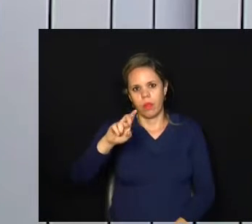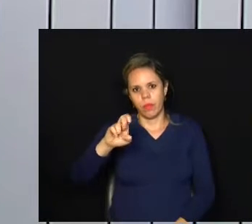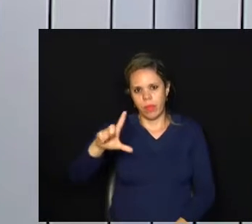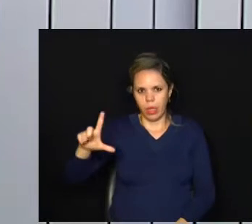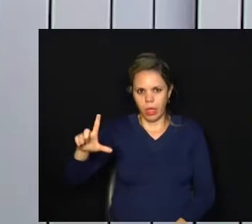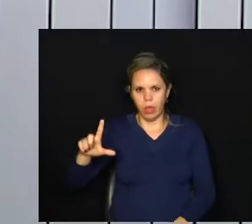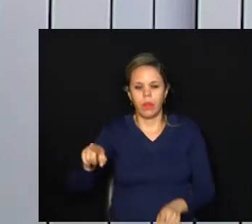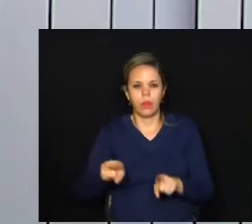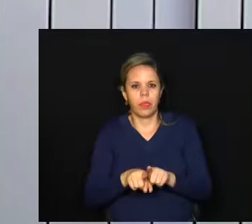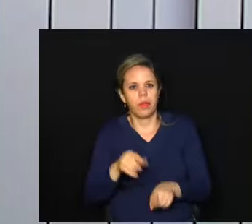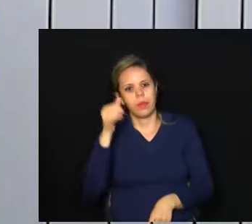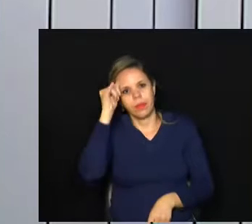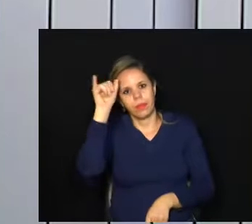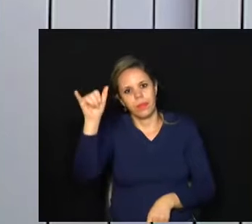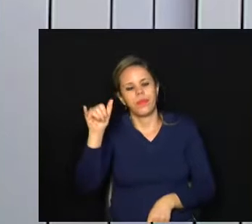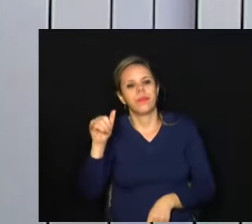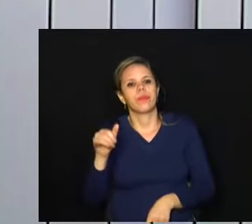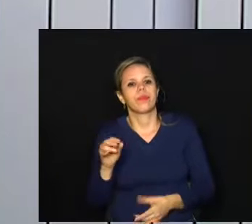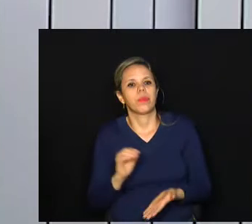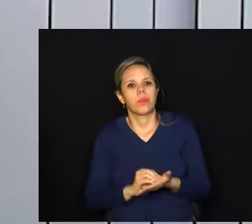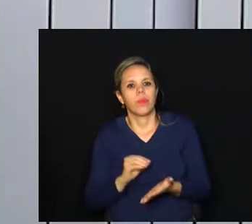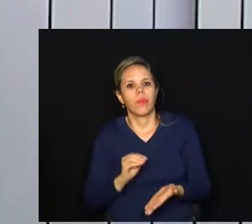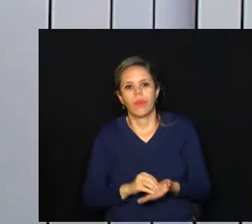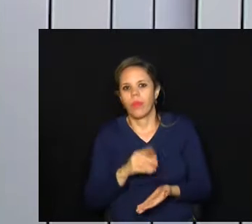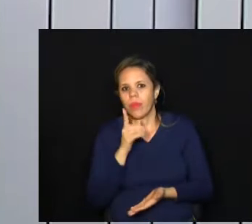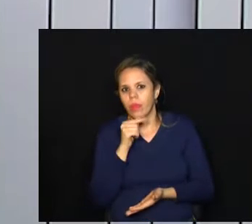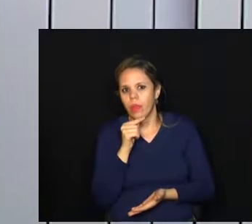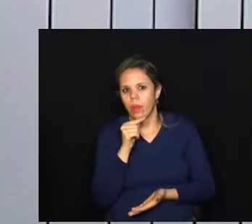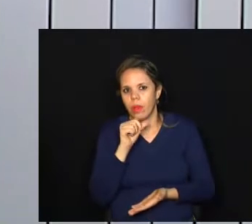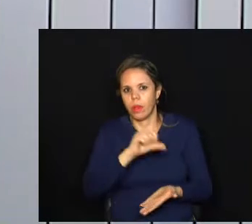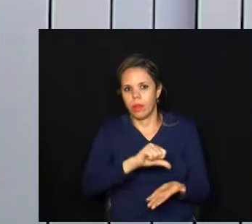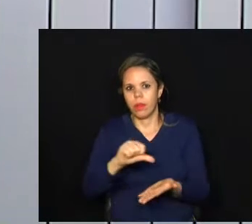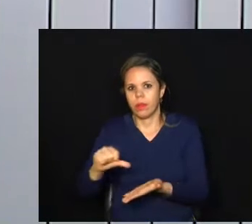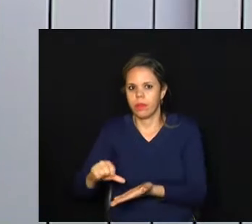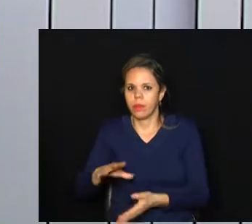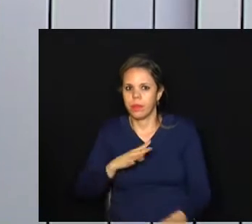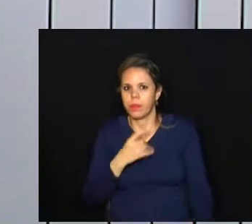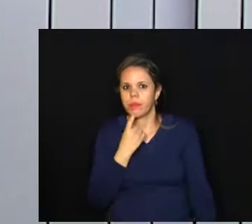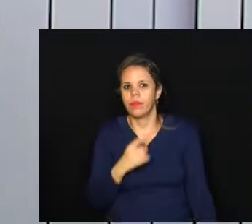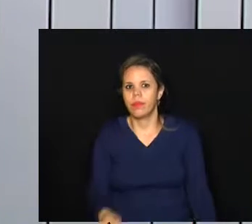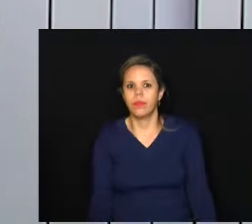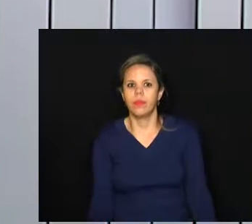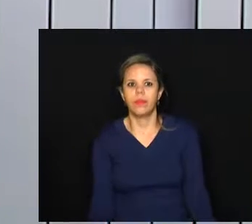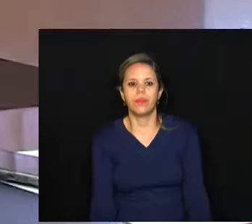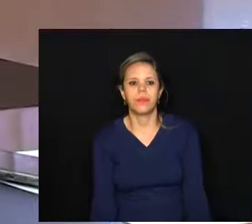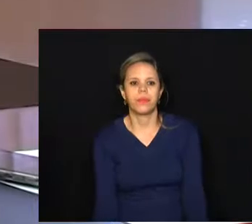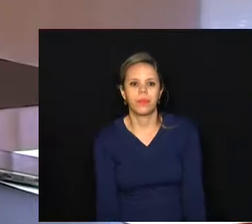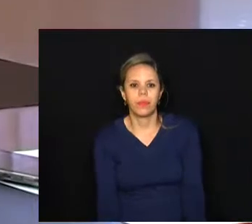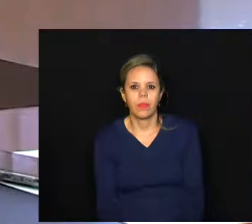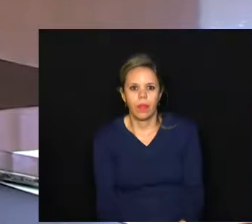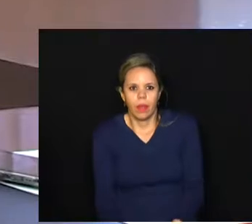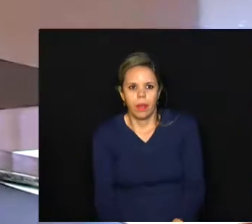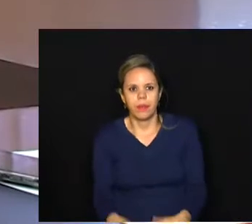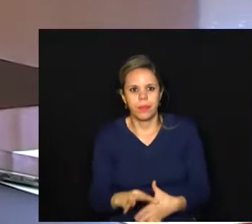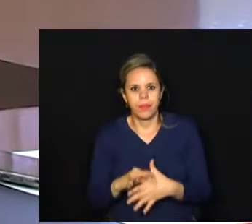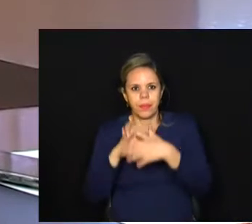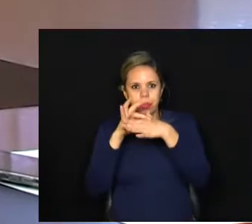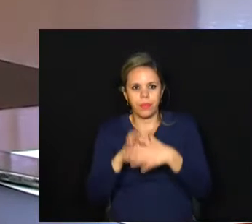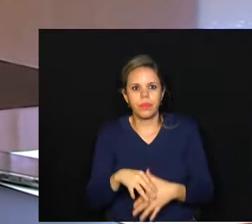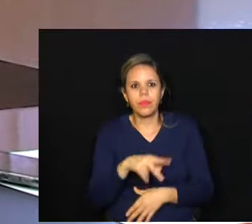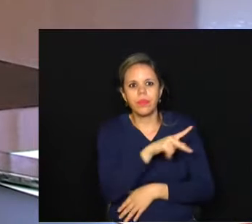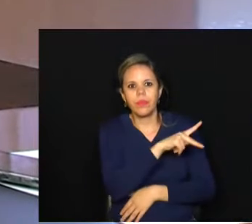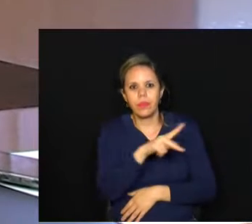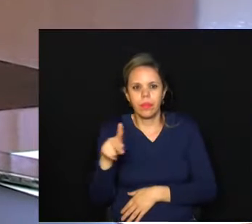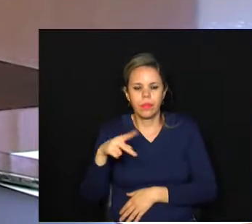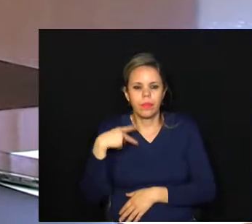para evitar o desabastecimento de água na região metropolitana de Campinas. Liderados pelo presidente